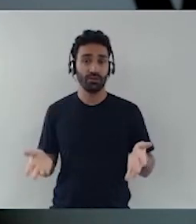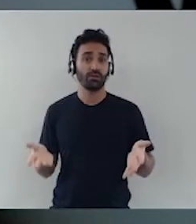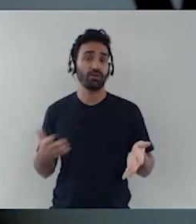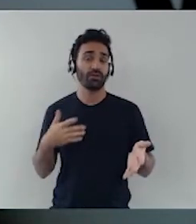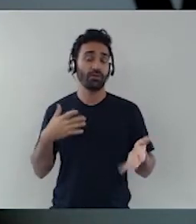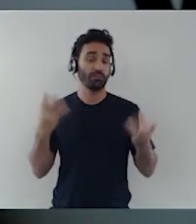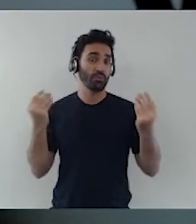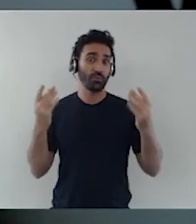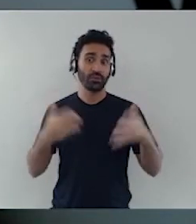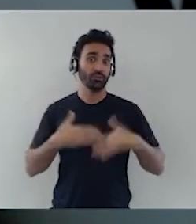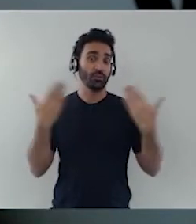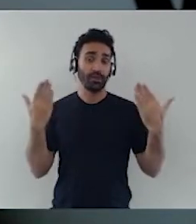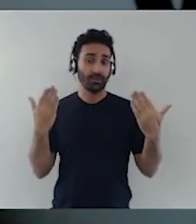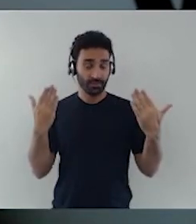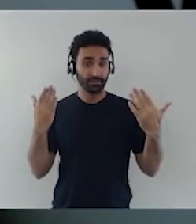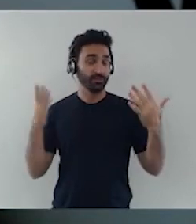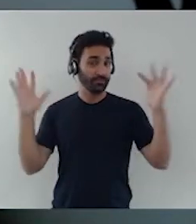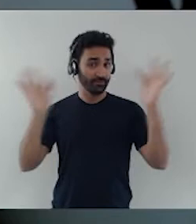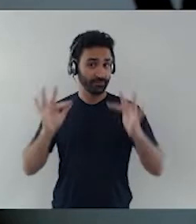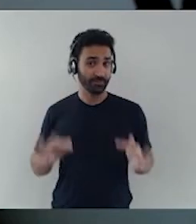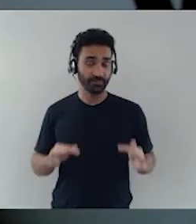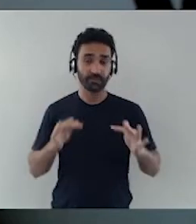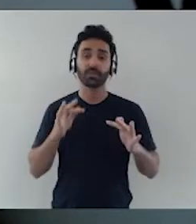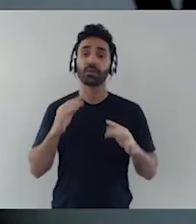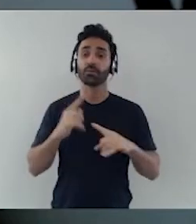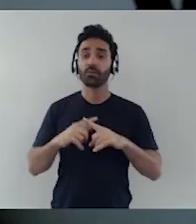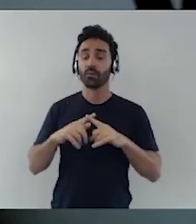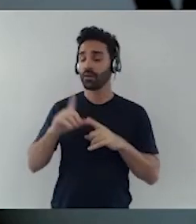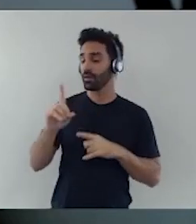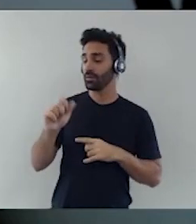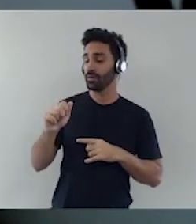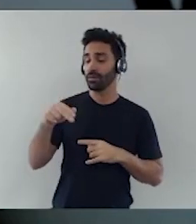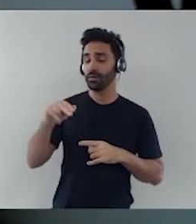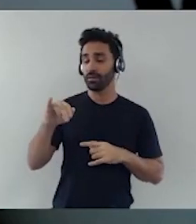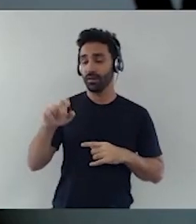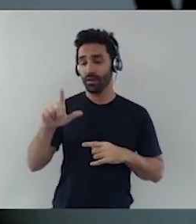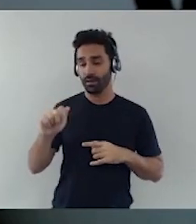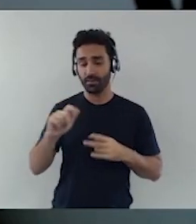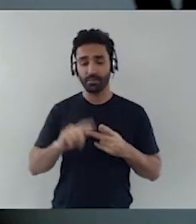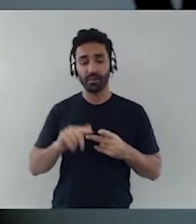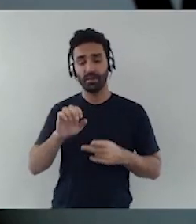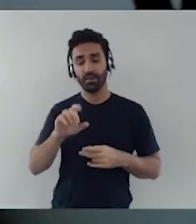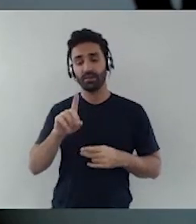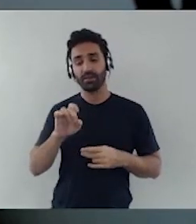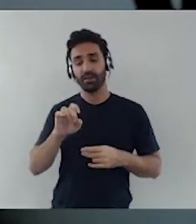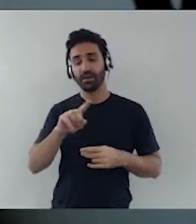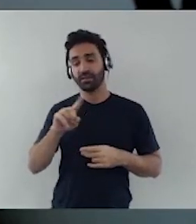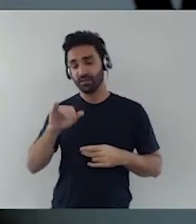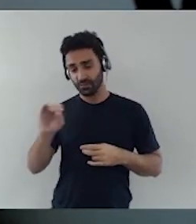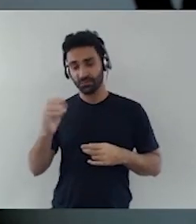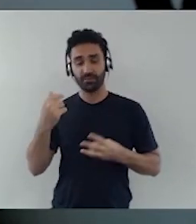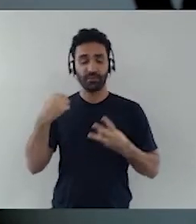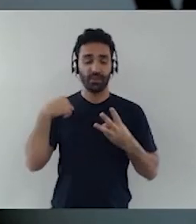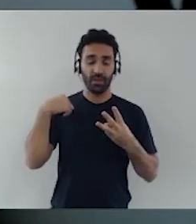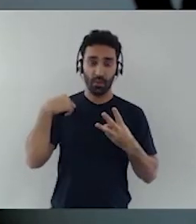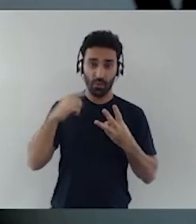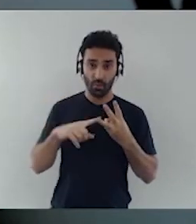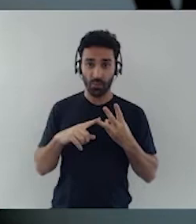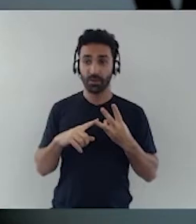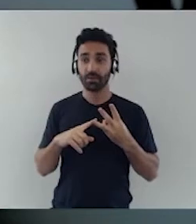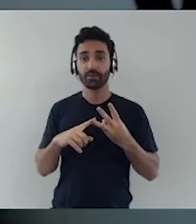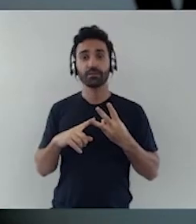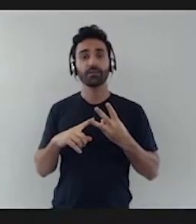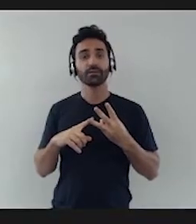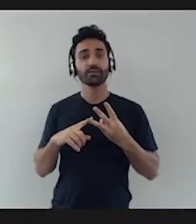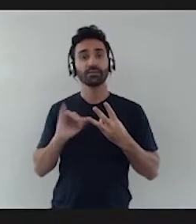uma surpresa, porque se Daniela e Edésio e eu tivéssemos combinado, nós não teríamos